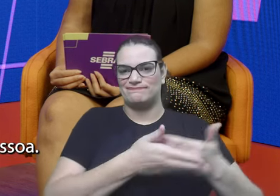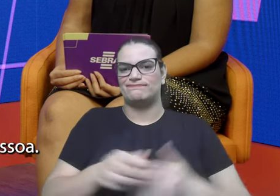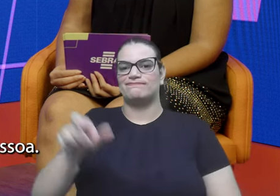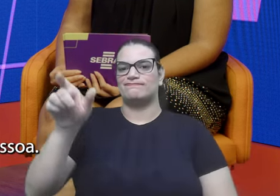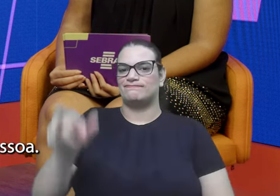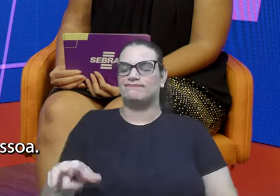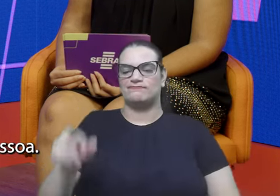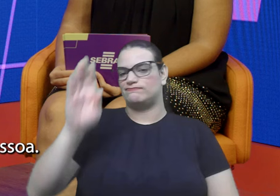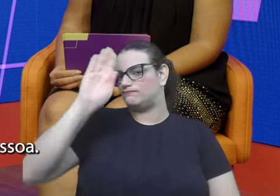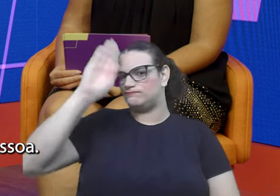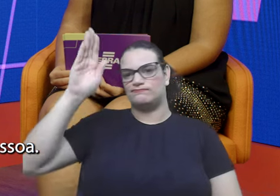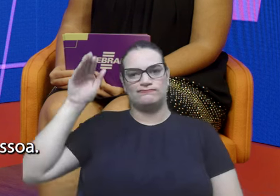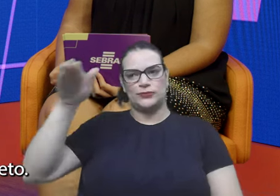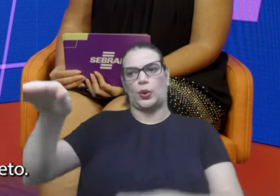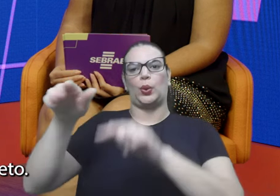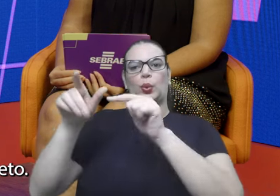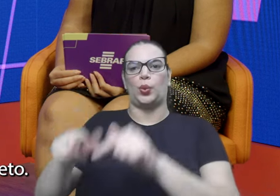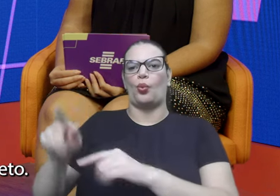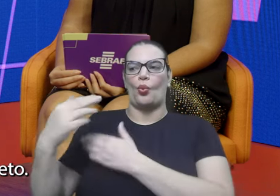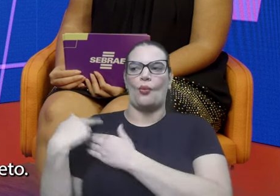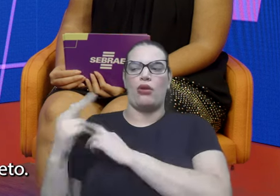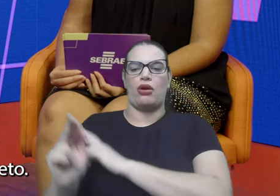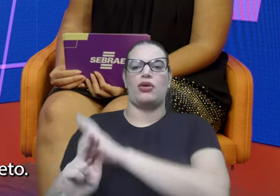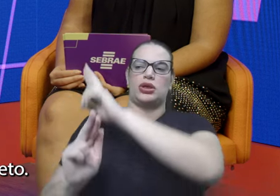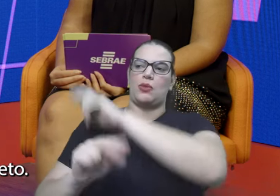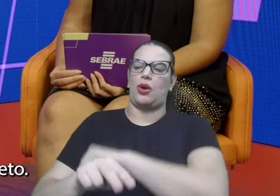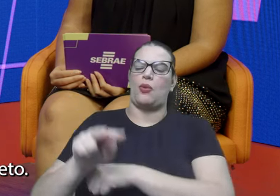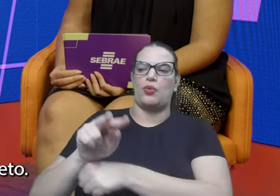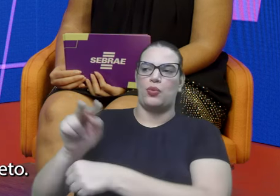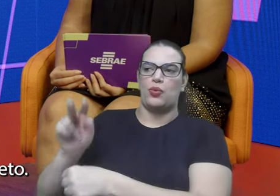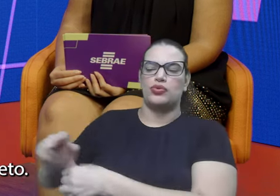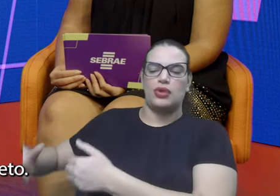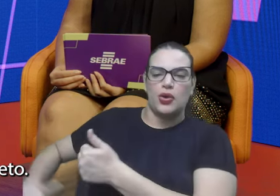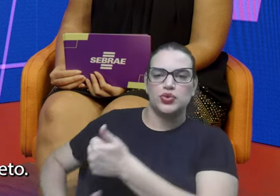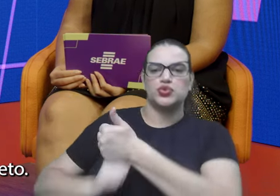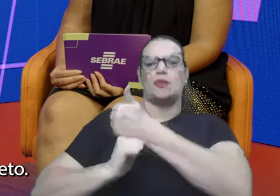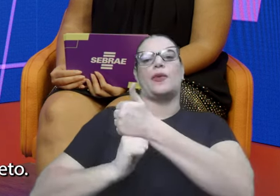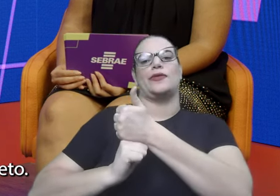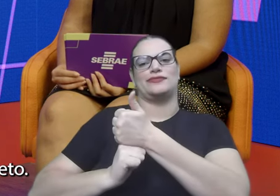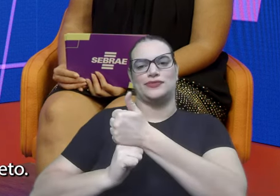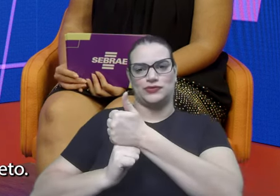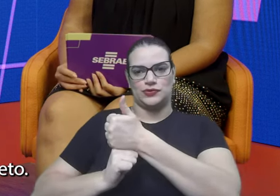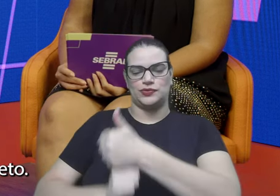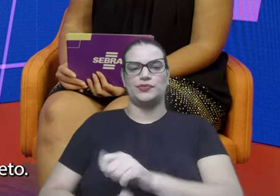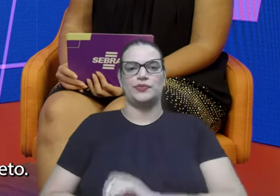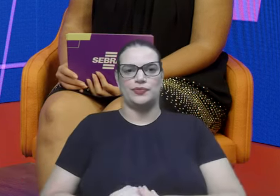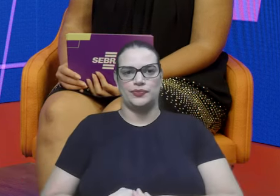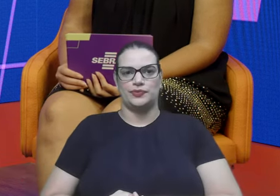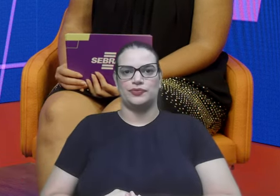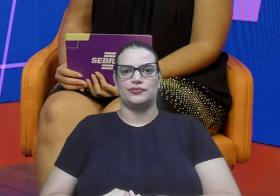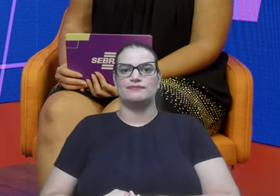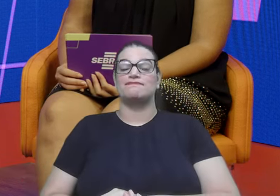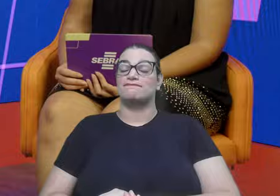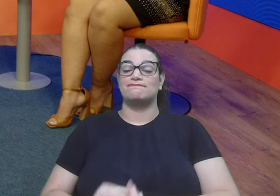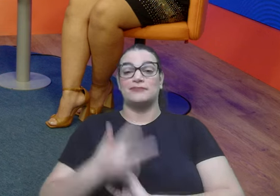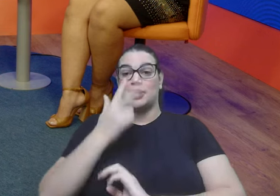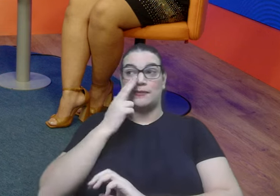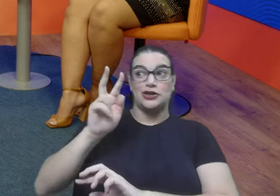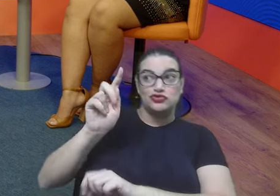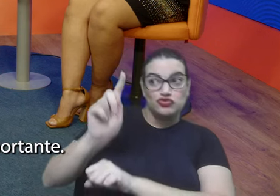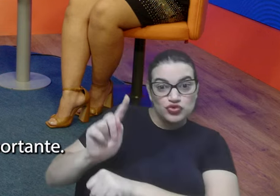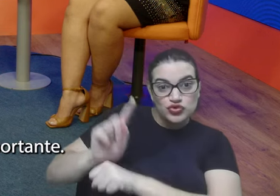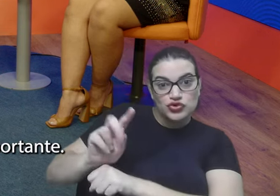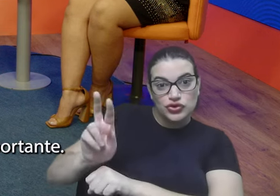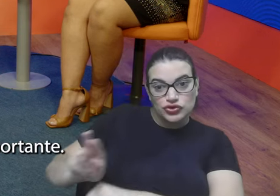pessoa e o indireto é responsável por manter e dar suporte ao cuidado direto é um gestor né